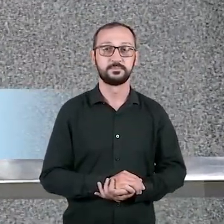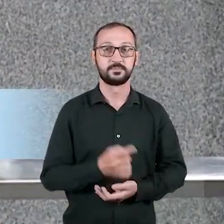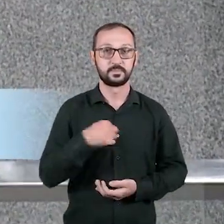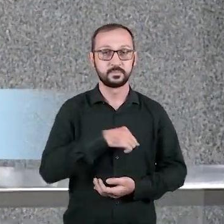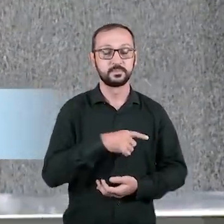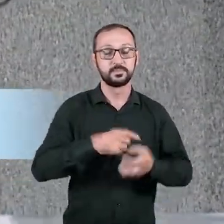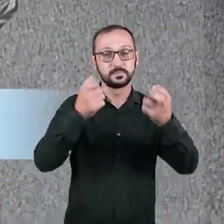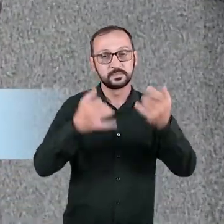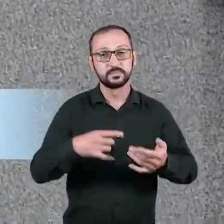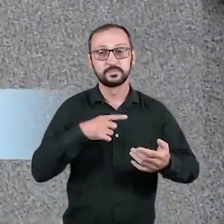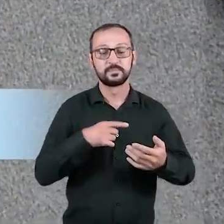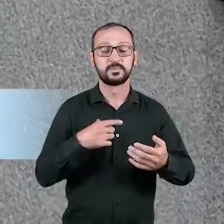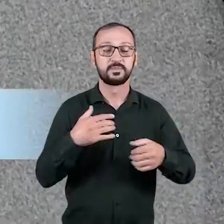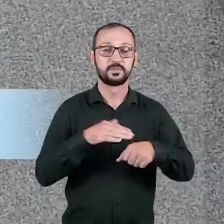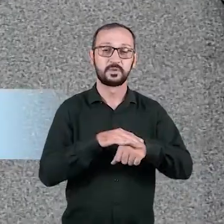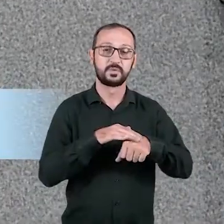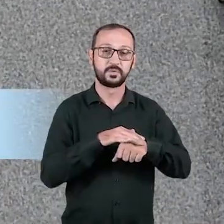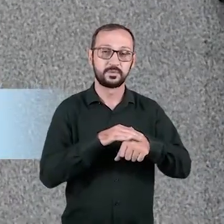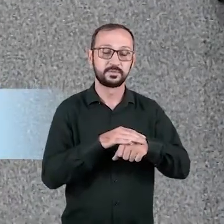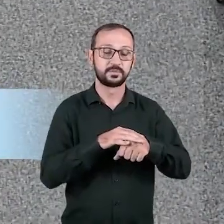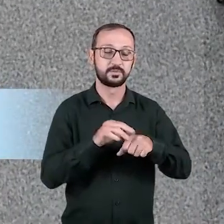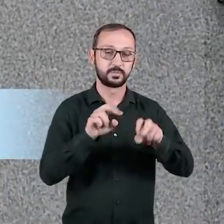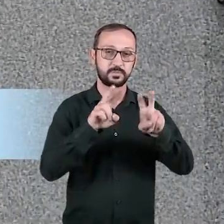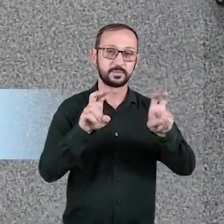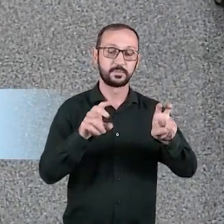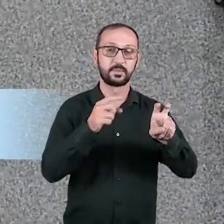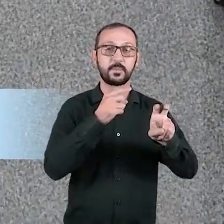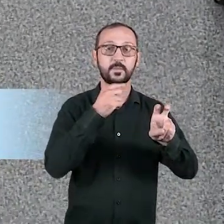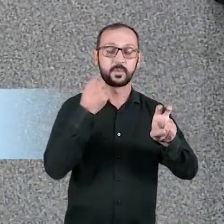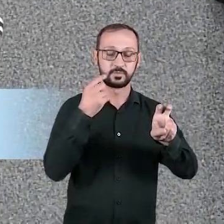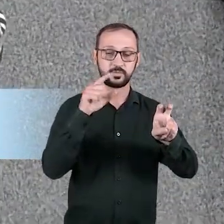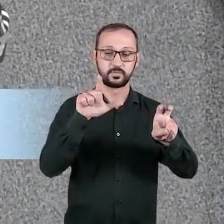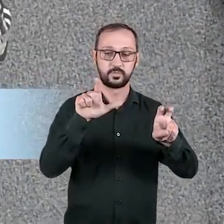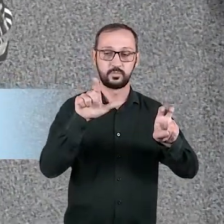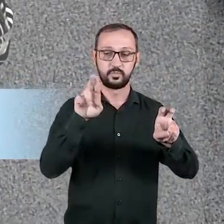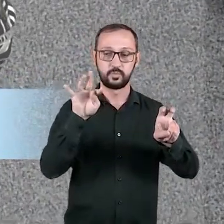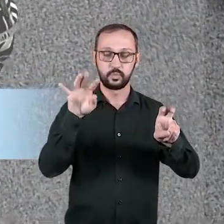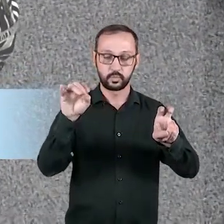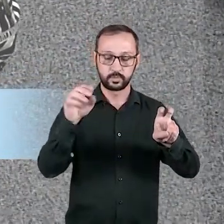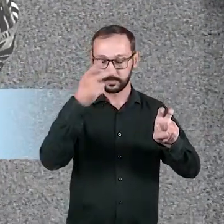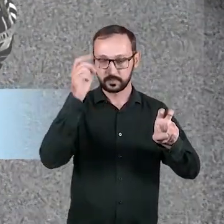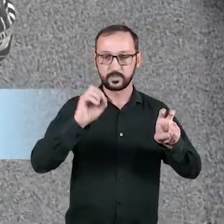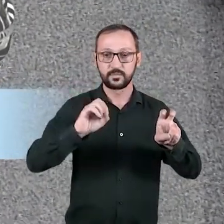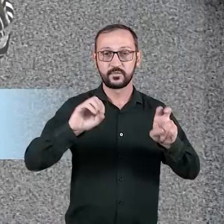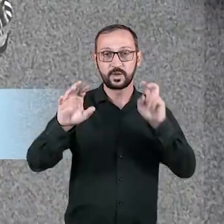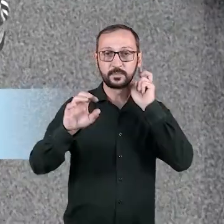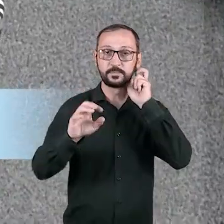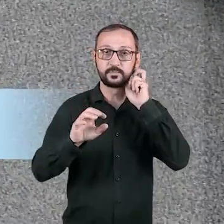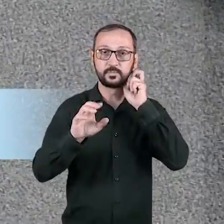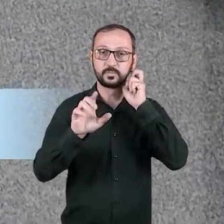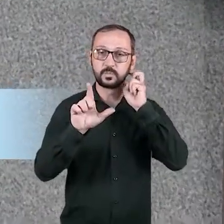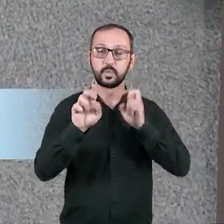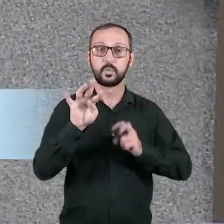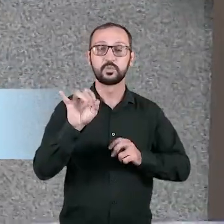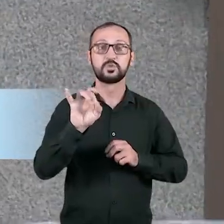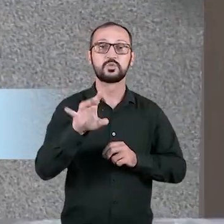A gente está falando, né, está se conversando bastante sobre a morte, o luto da morte de alguém que se foi. Sim. Mas o luto não